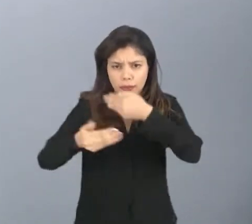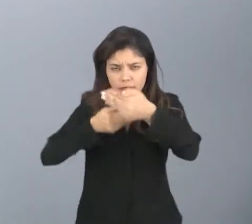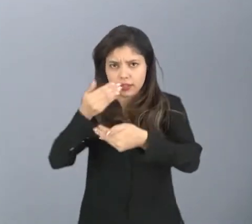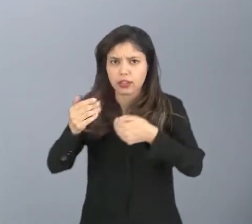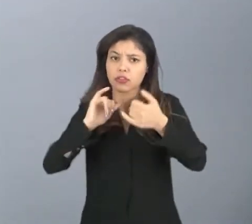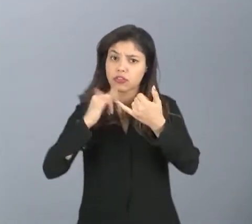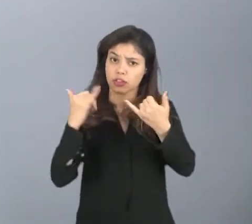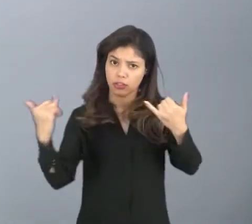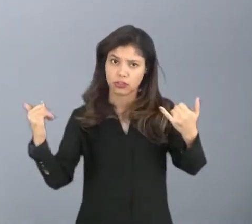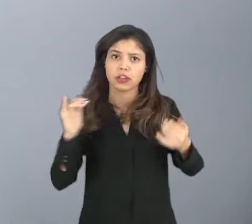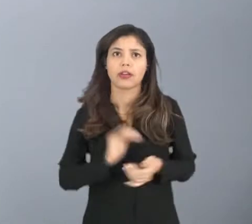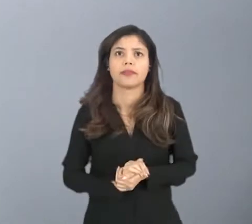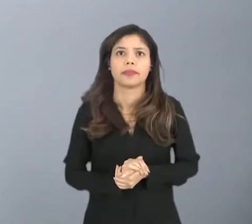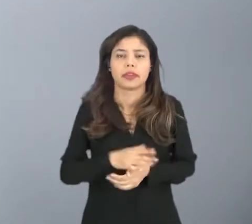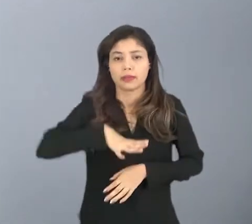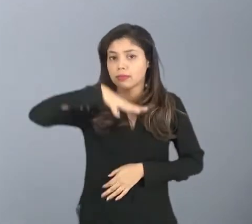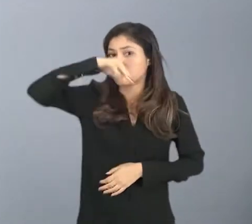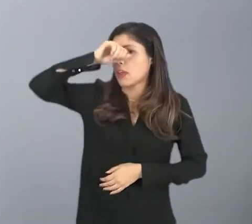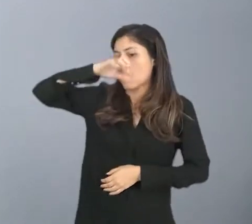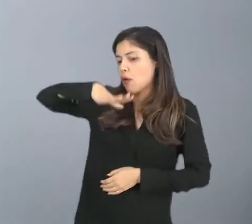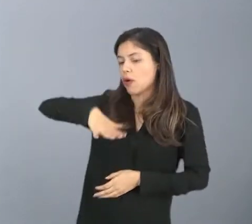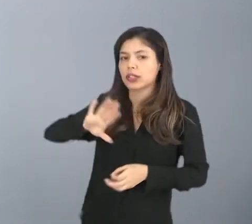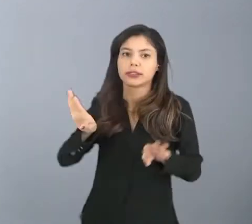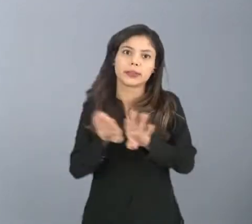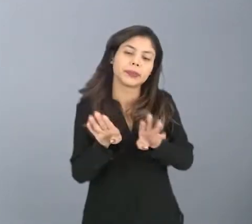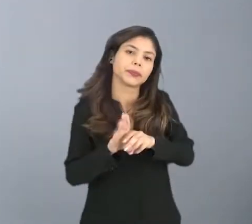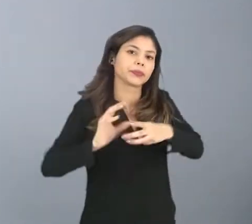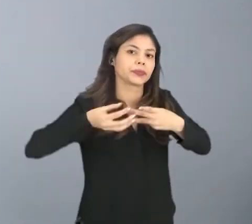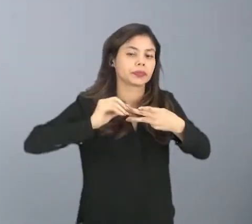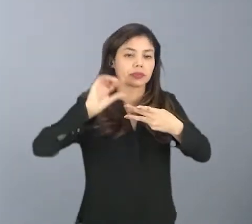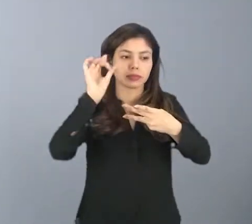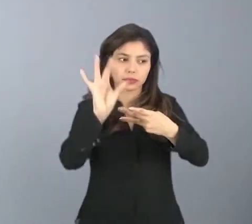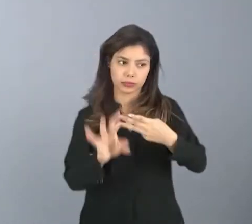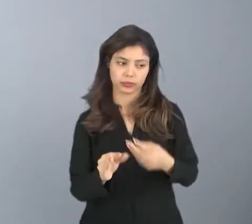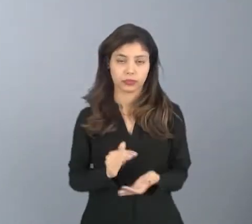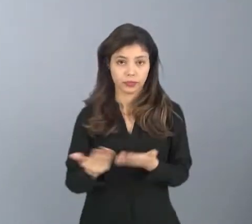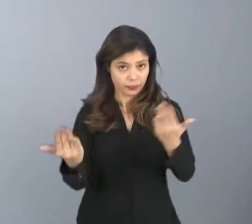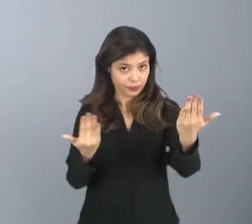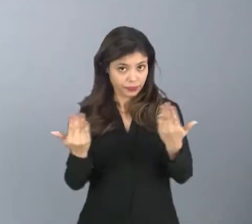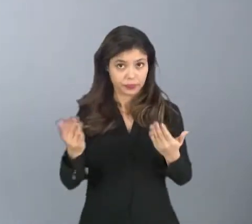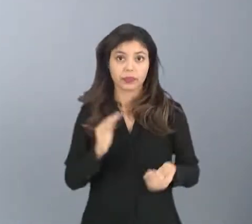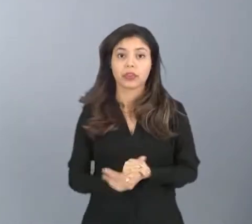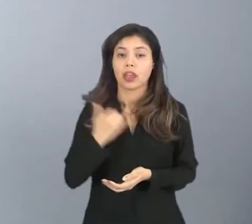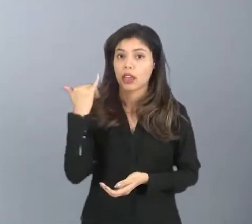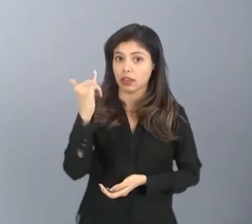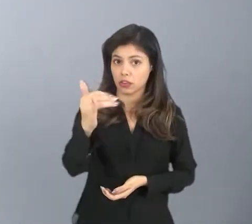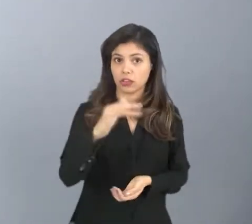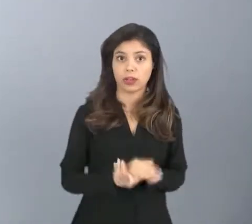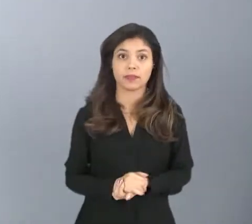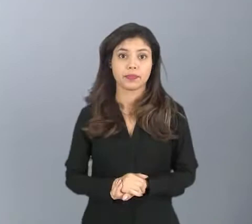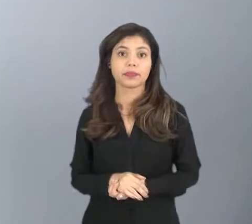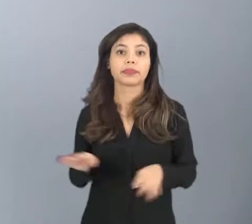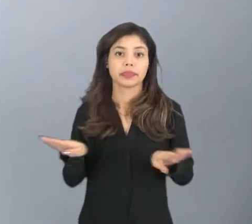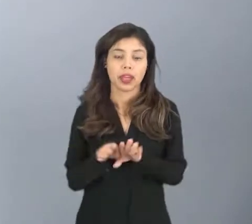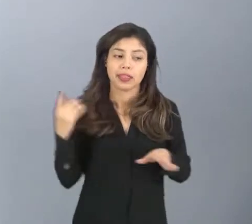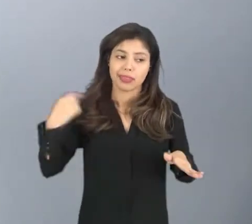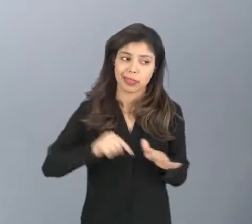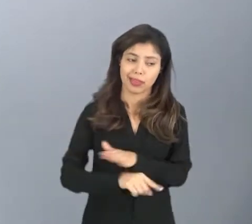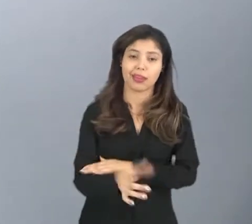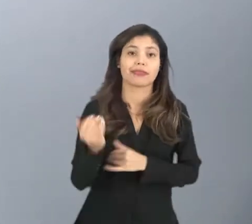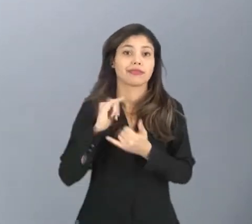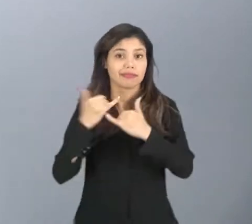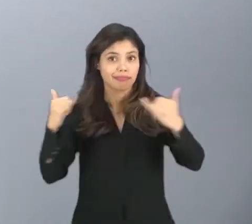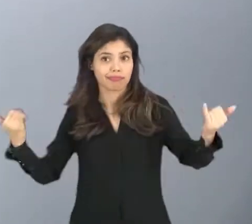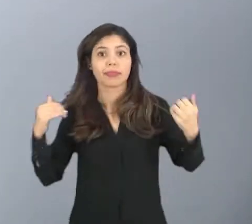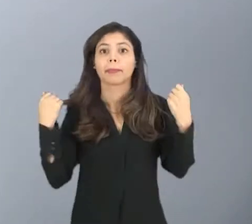energia e o processo também de respiração da célula, tá? Que a gente pode associar aí a energia elétrica que a gente precisa dentro da escola para que as